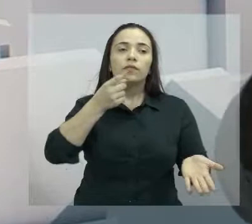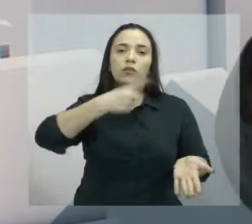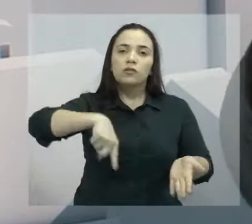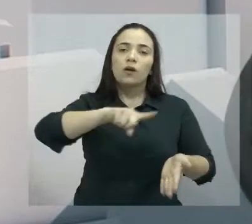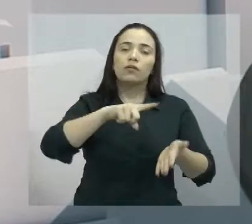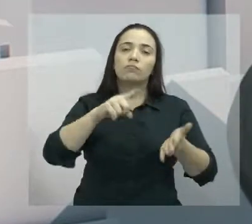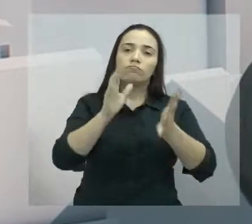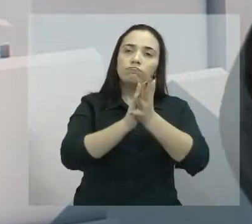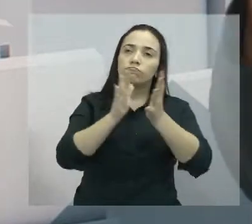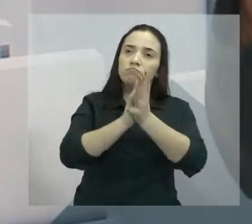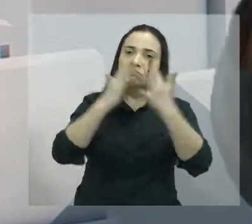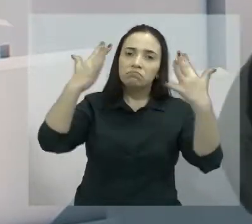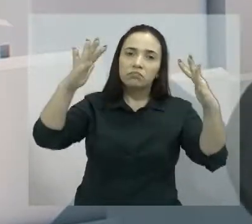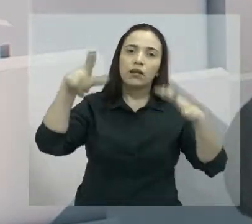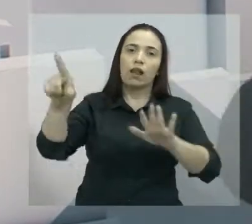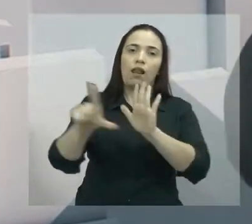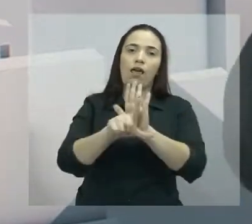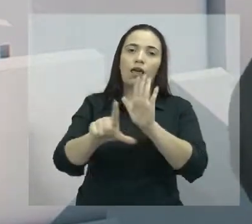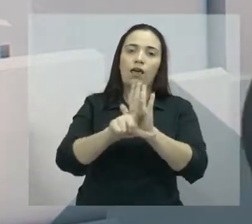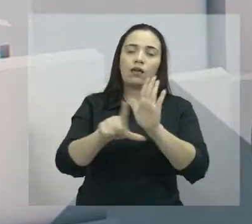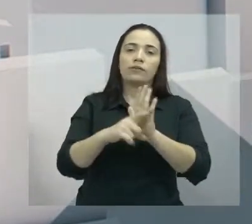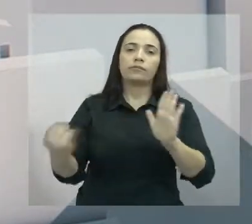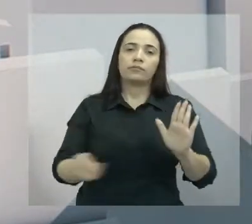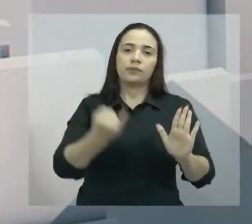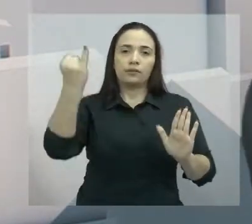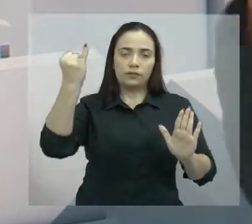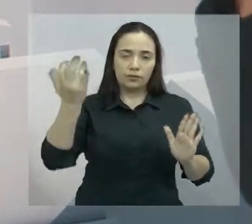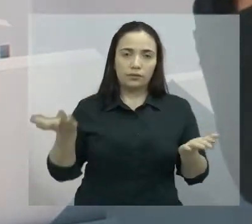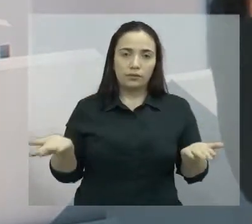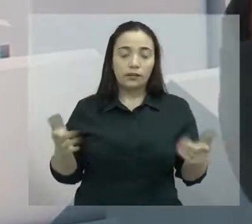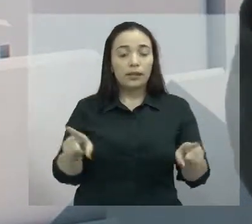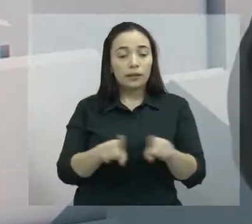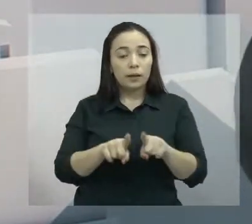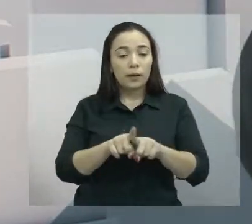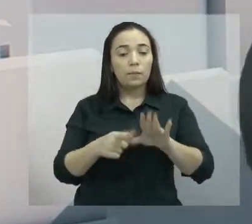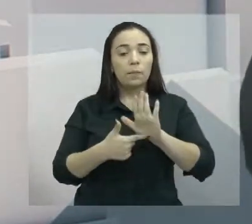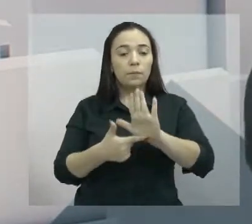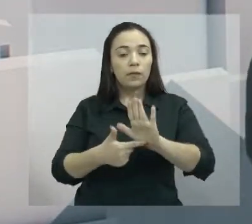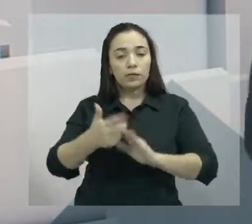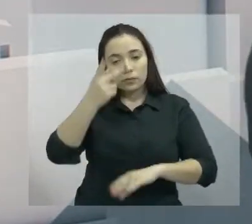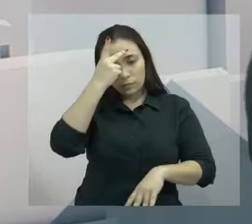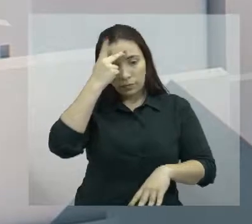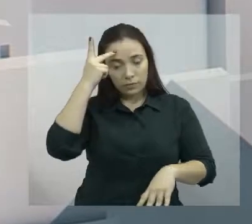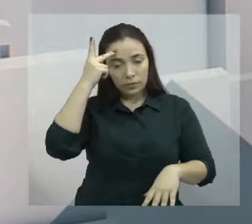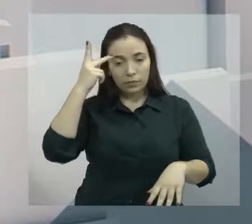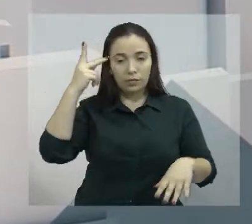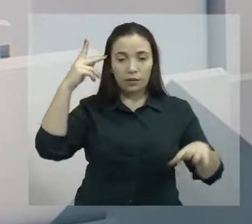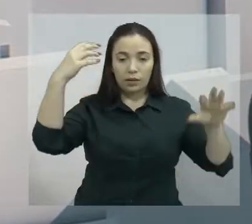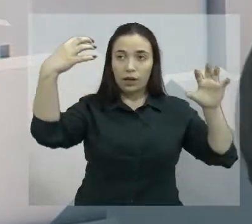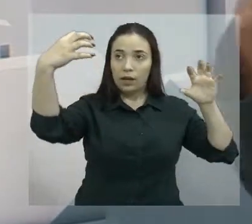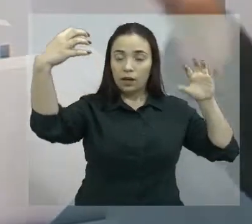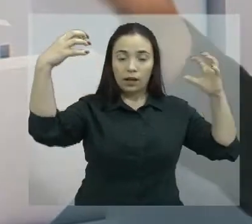outra coisa, e mostrar, né, para quem está com a câmera,